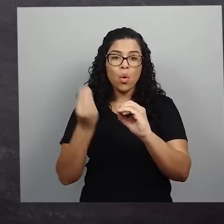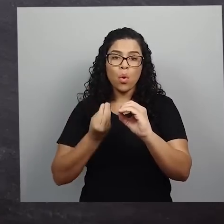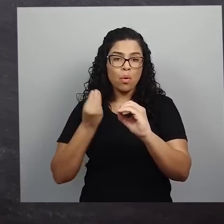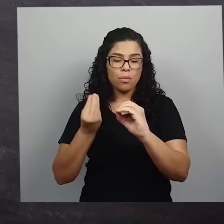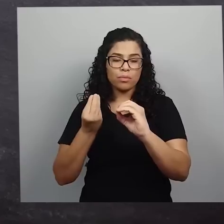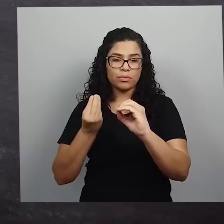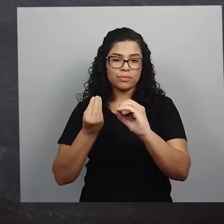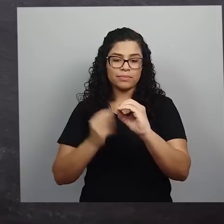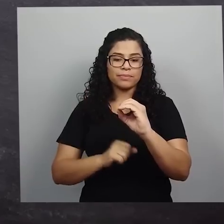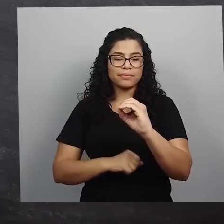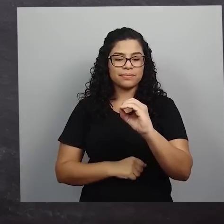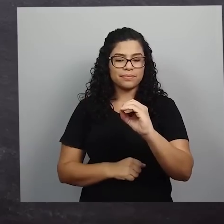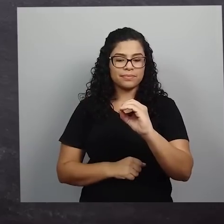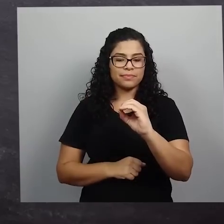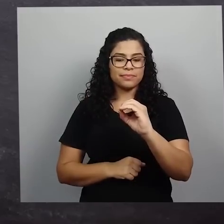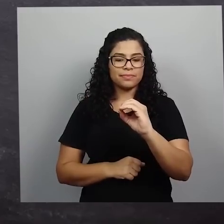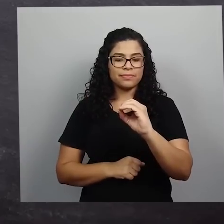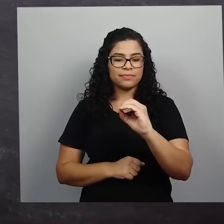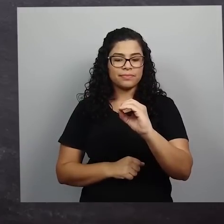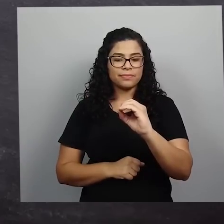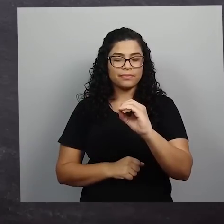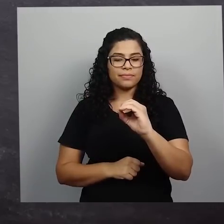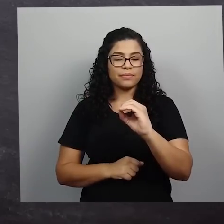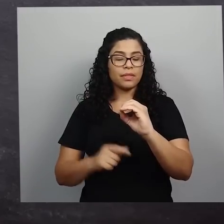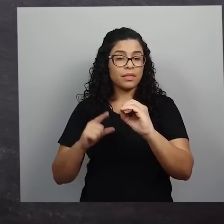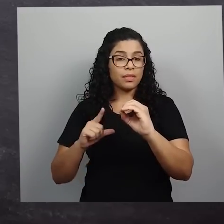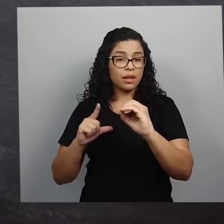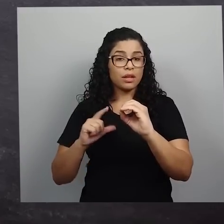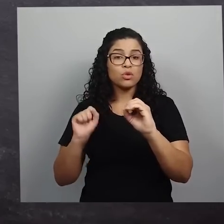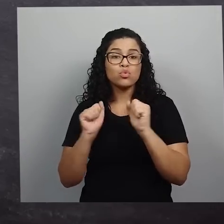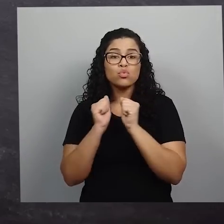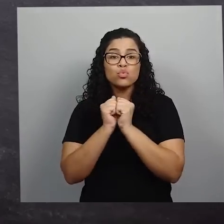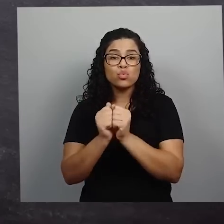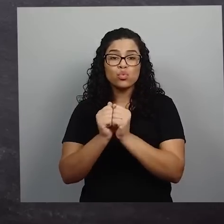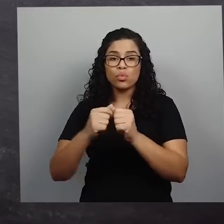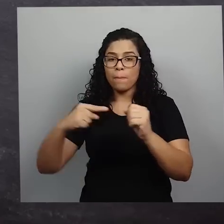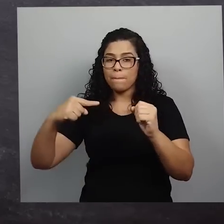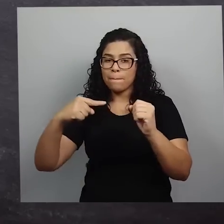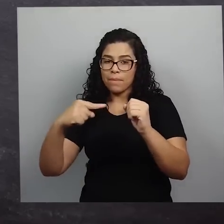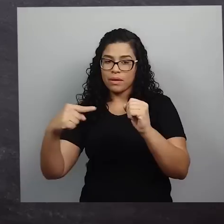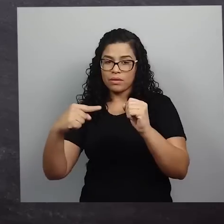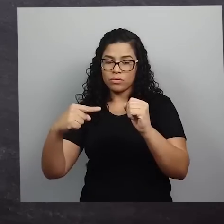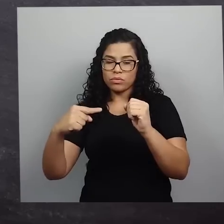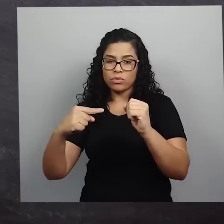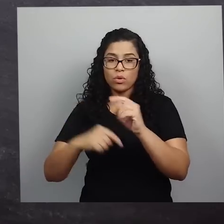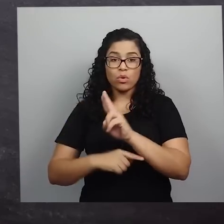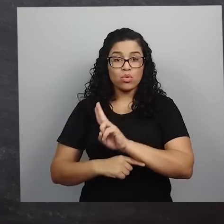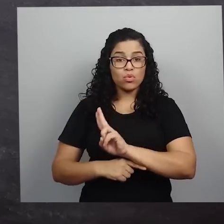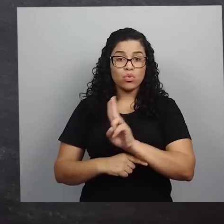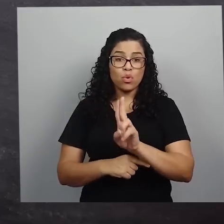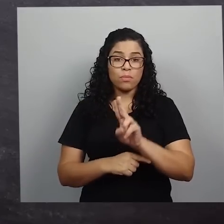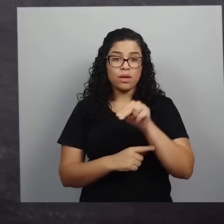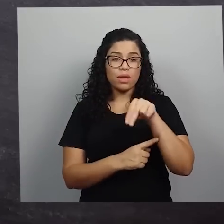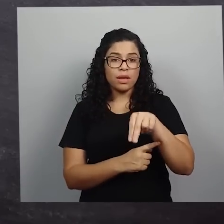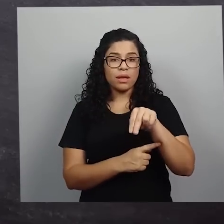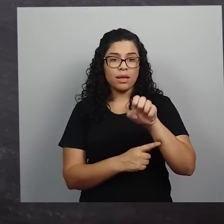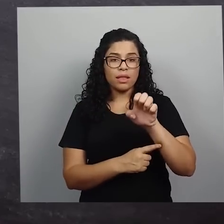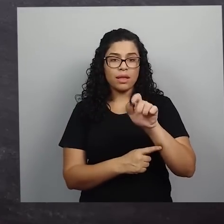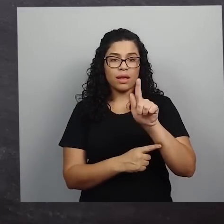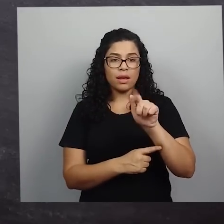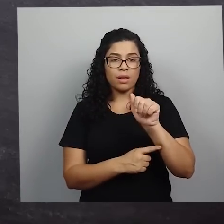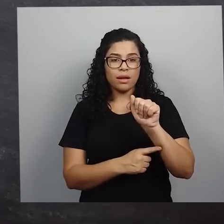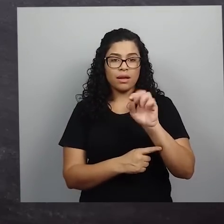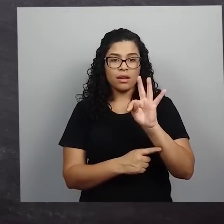aumentando, mas junto com eles tem um sinalzinho de menos, eles são chamados de